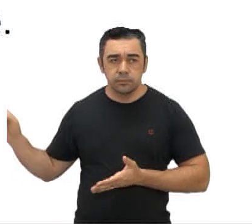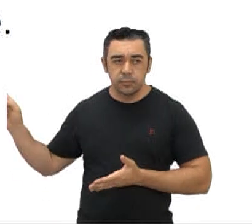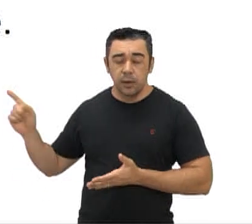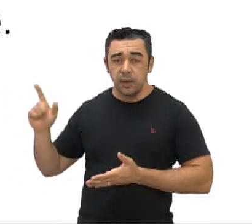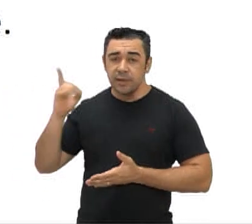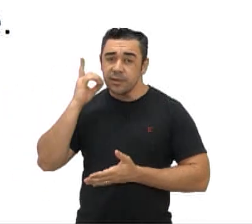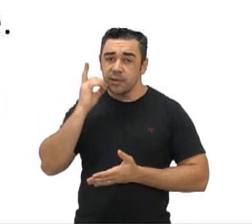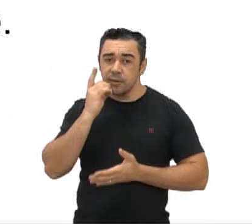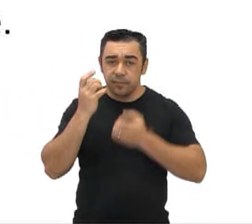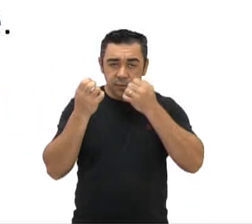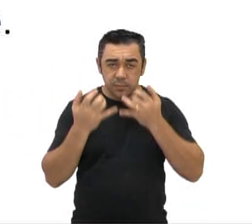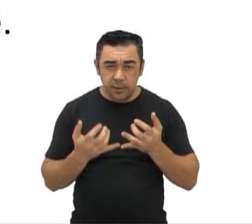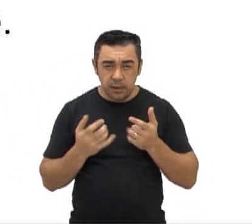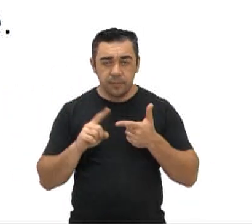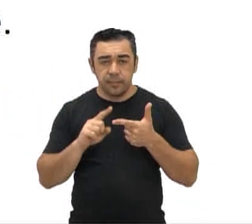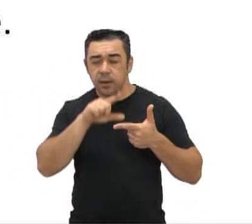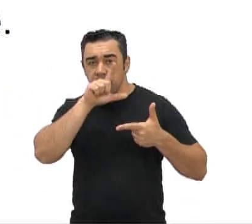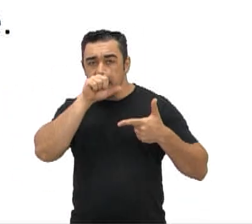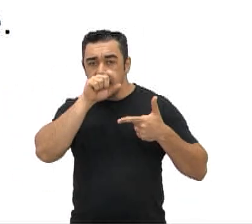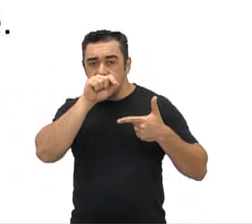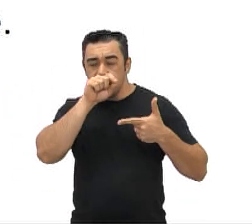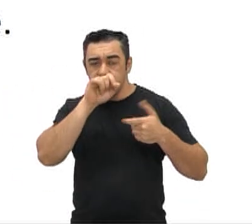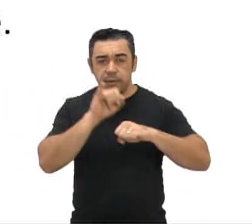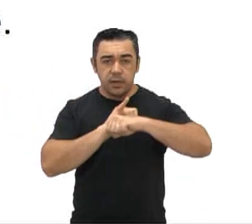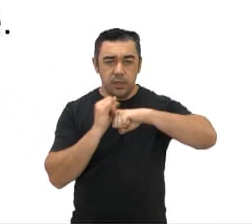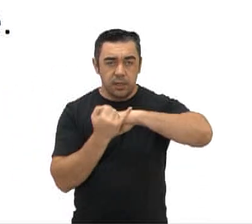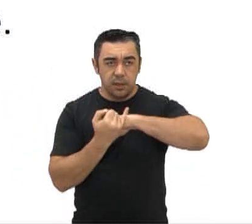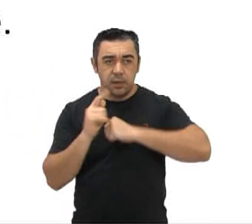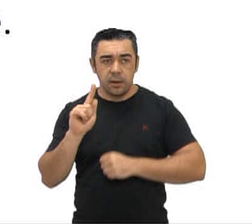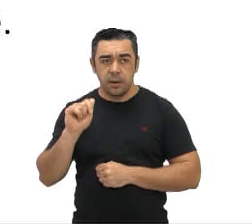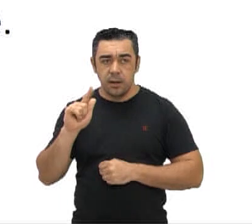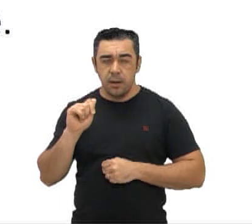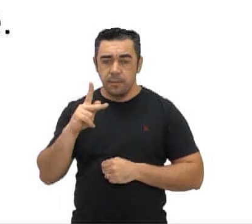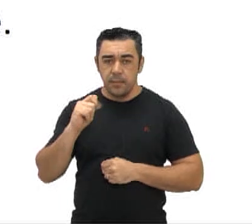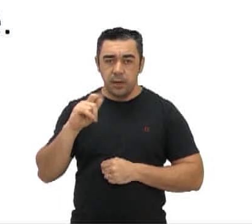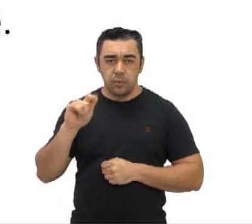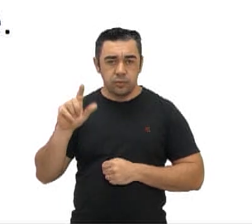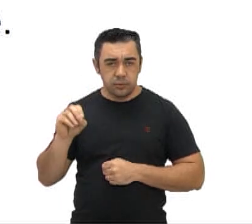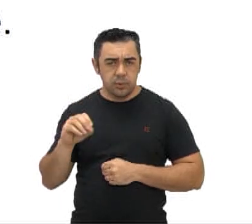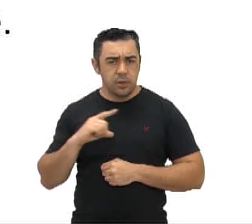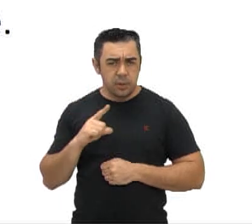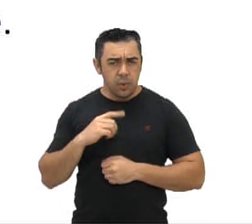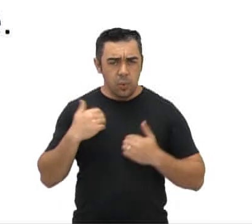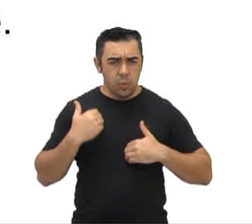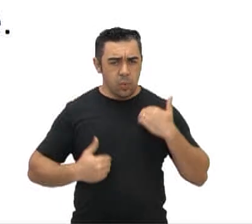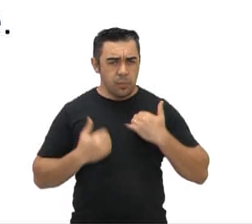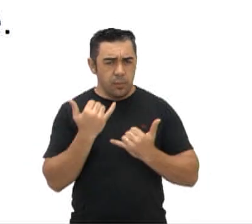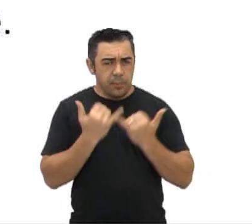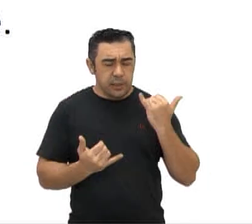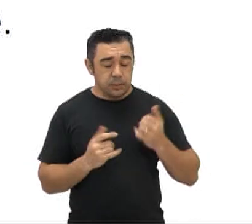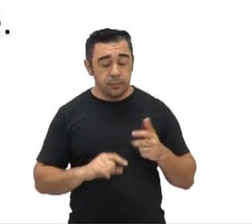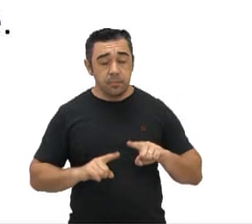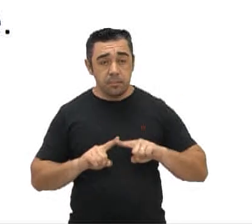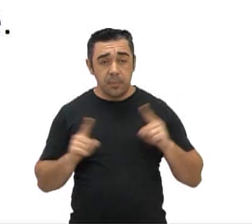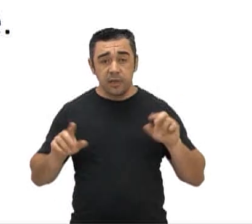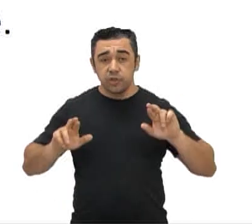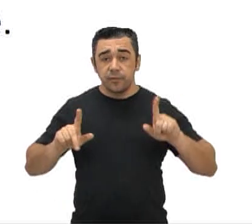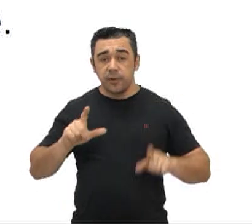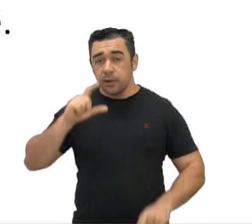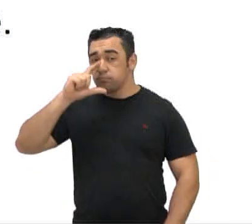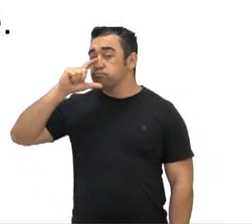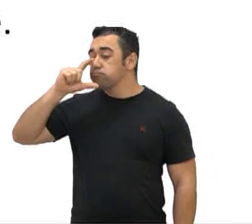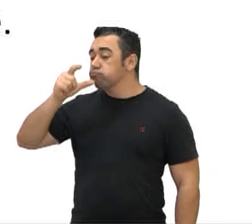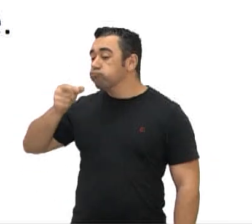Darwin, aves das Ilhas Galápagos, são semelhantes entre si quanto à estrutura corpórea, mas diferentes quanto ao